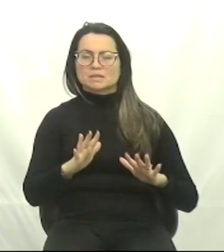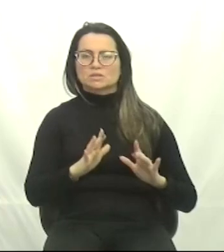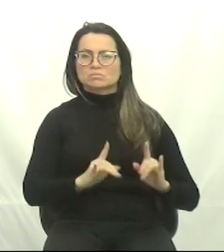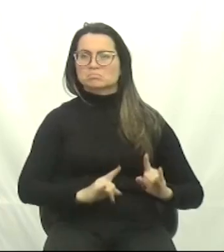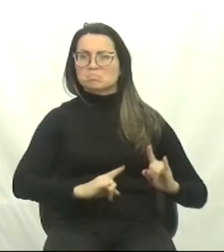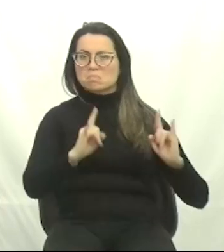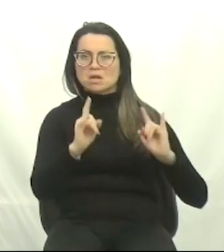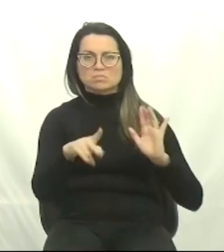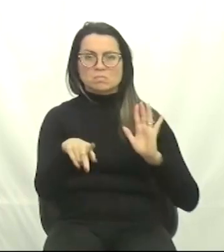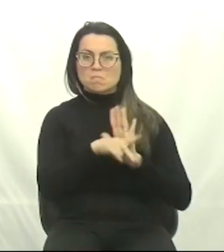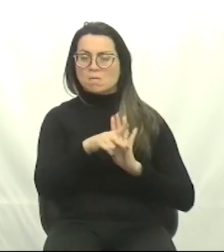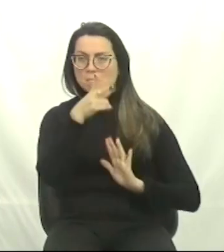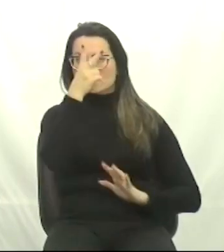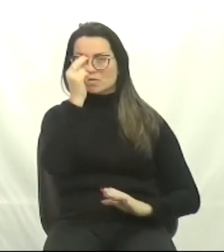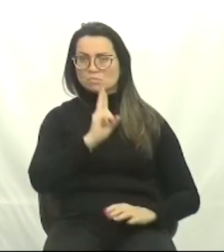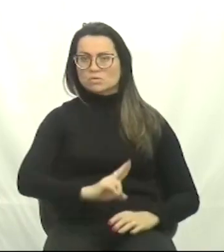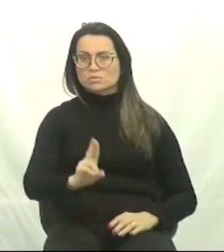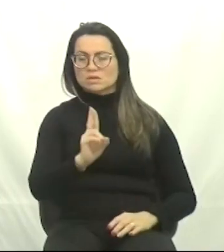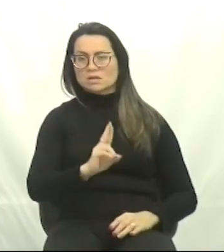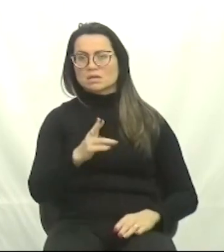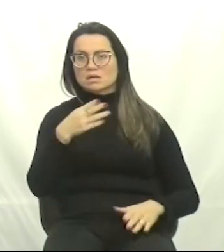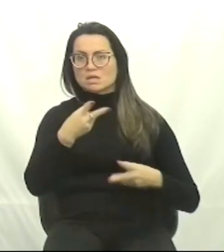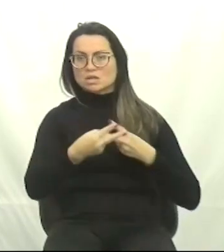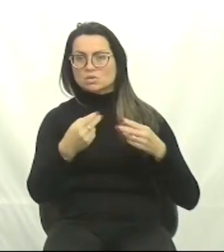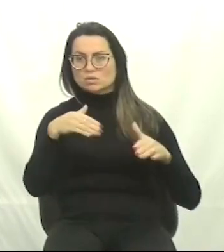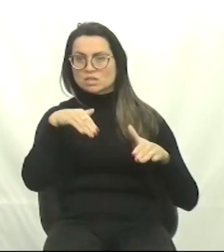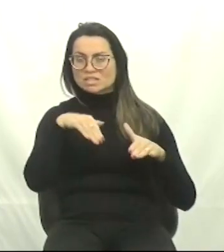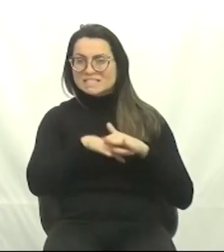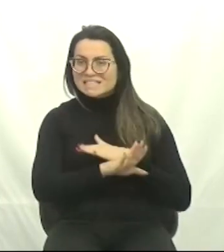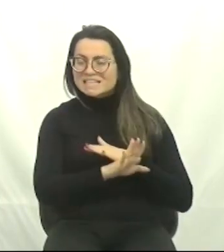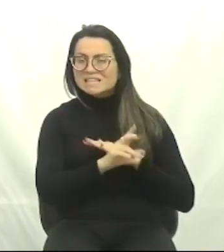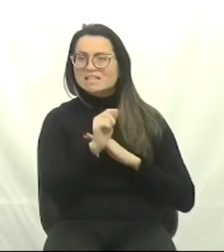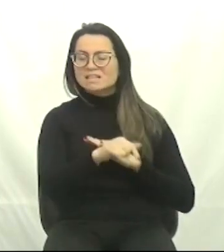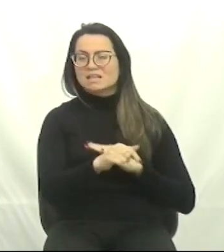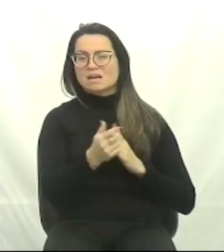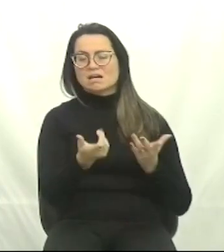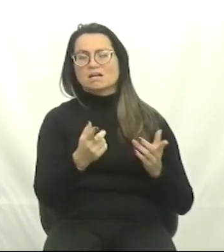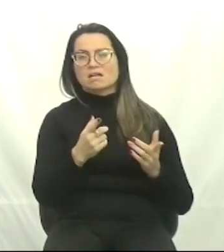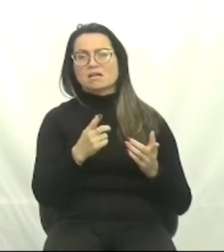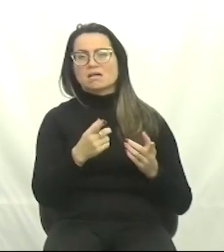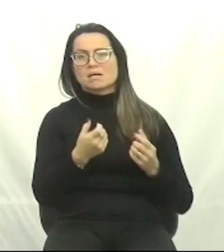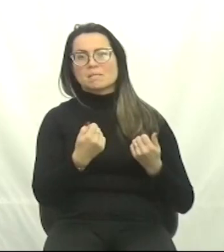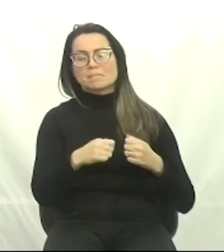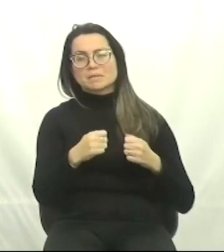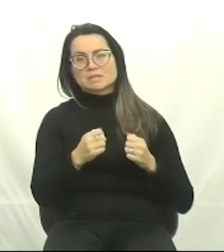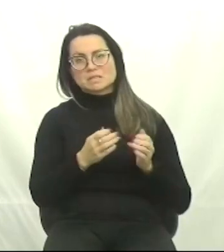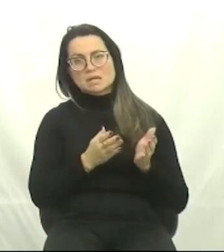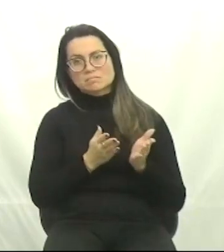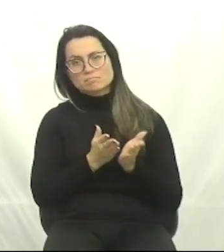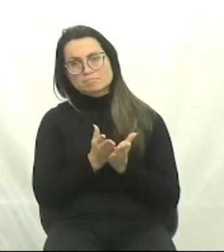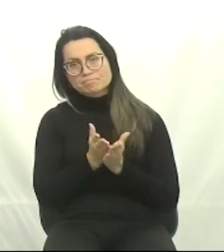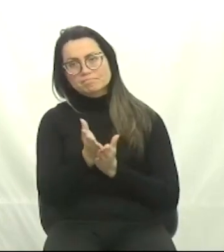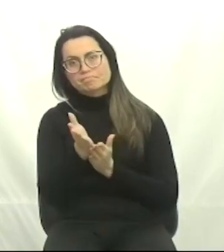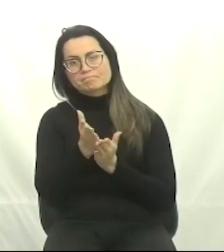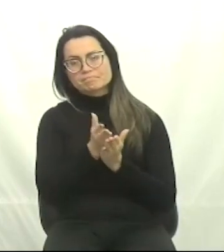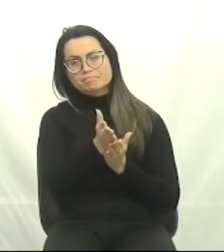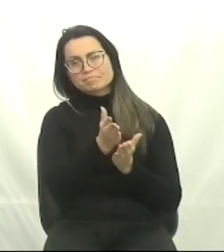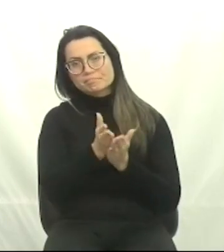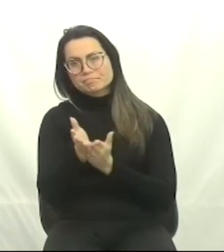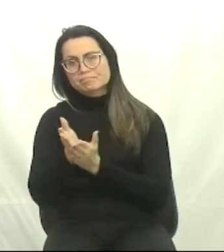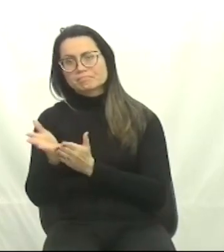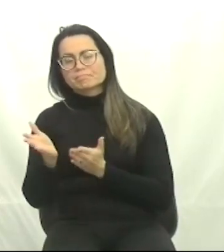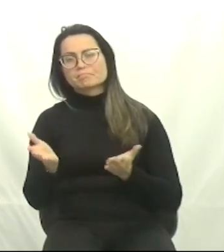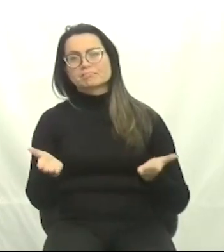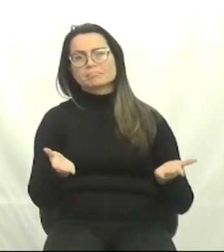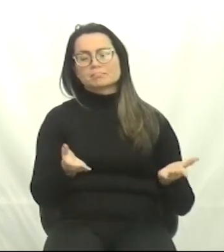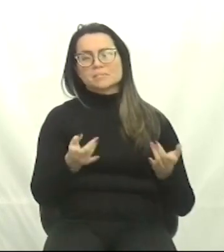pela própria prefeitura. E o que tem dentro, que seja dado o destino correto para aqueles quadros, para aquelas máscaras,